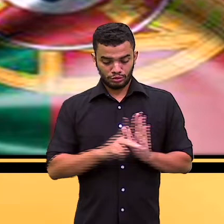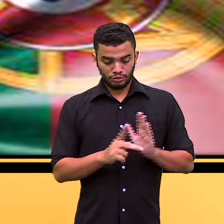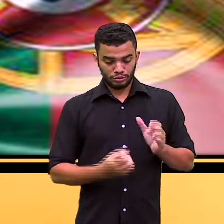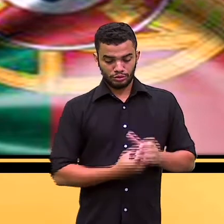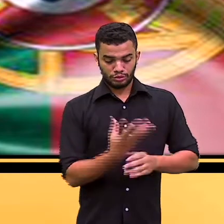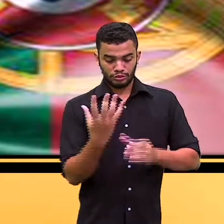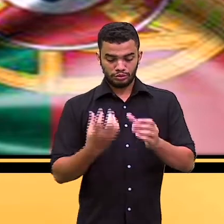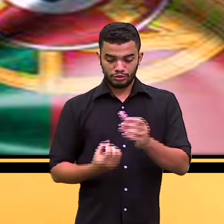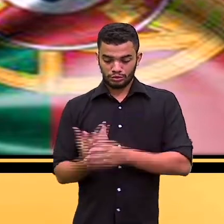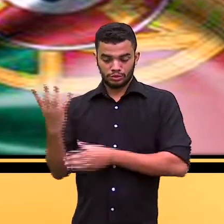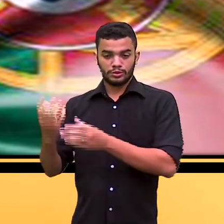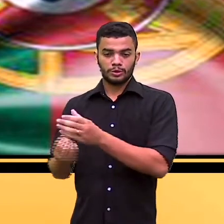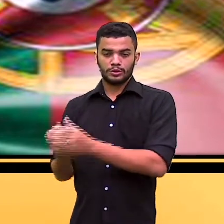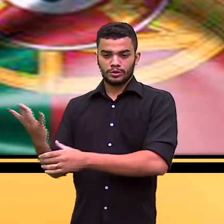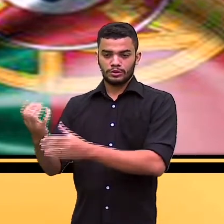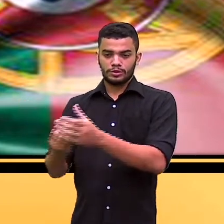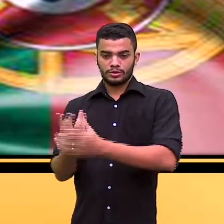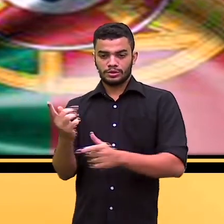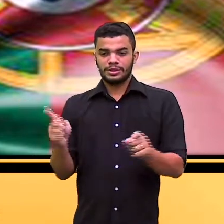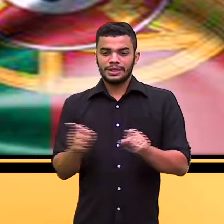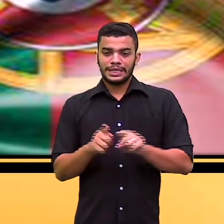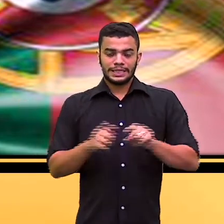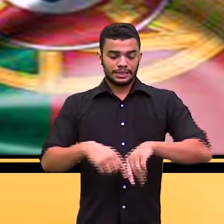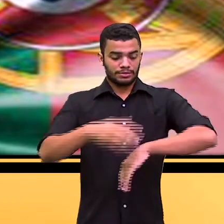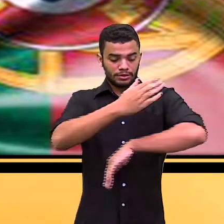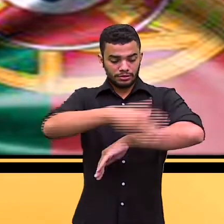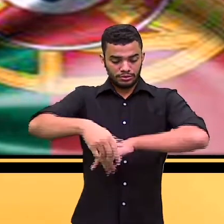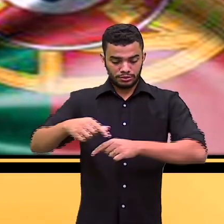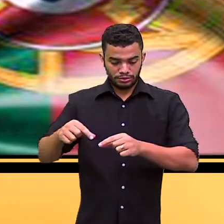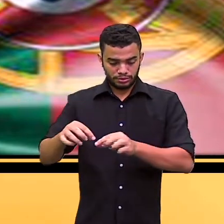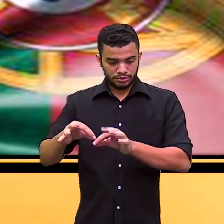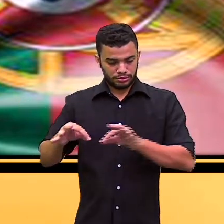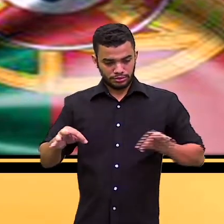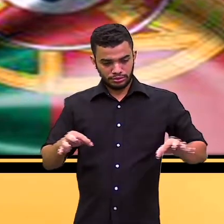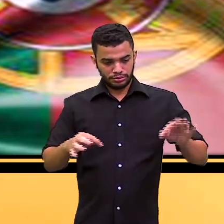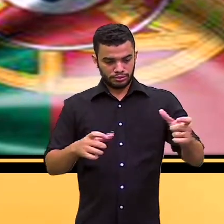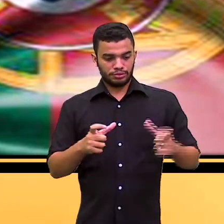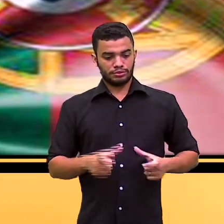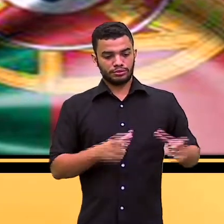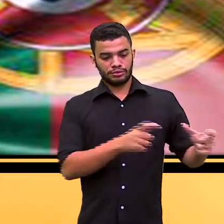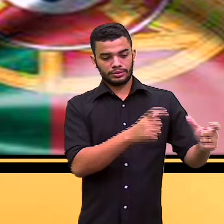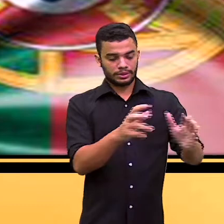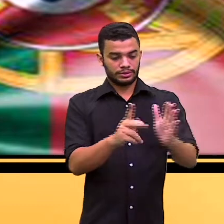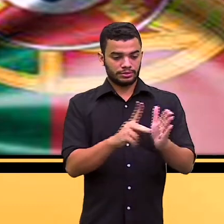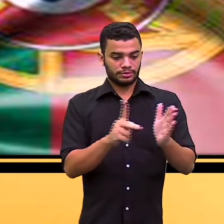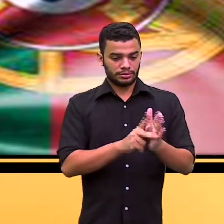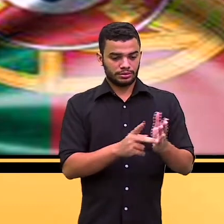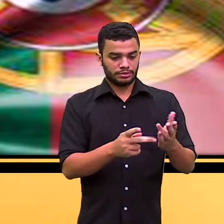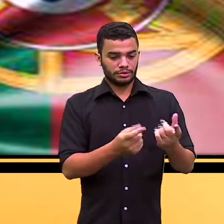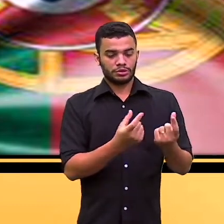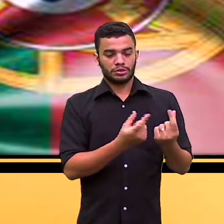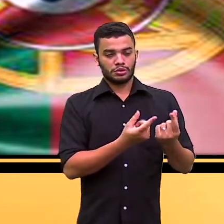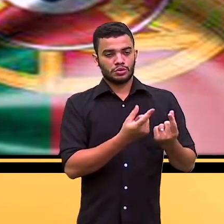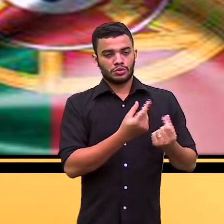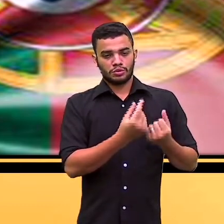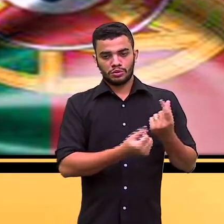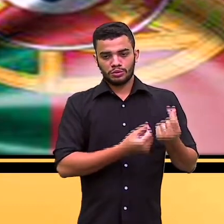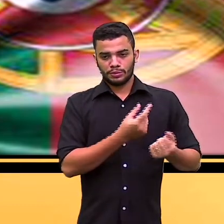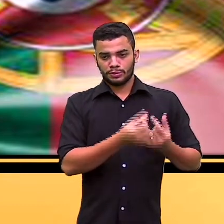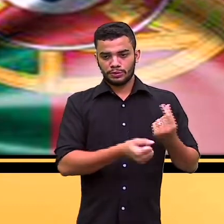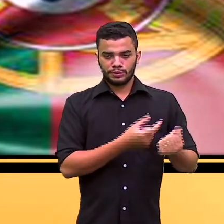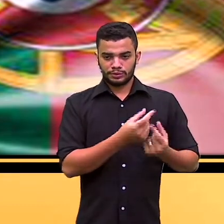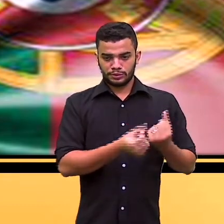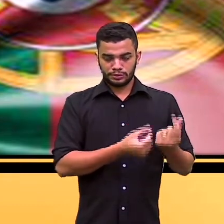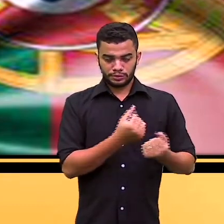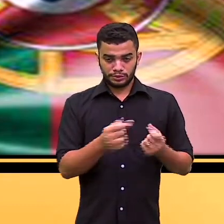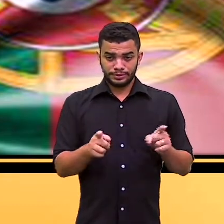rotas comerciais, que foram de grande importância para a economia, as duas formas de transporte,